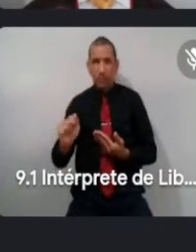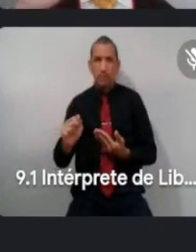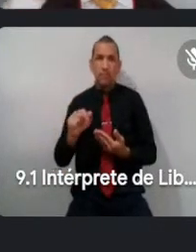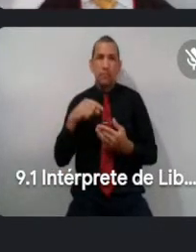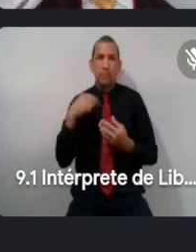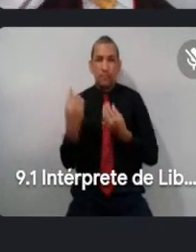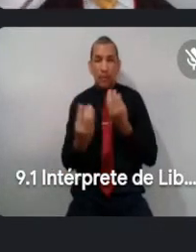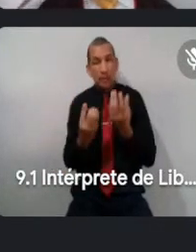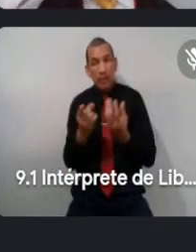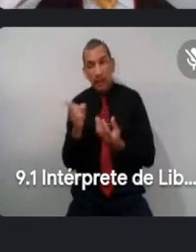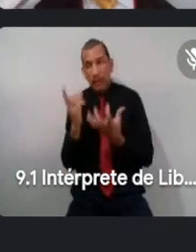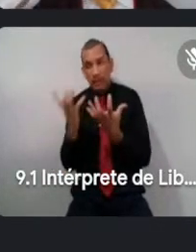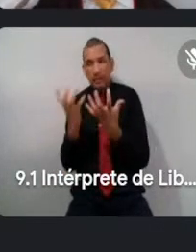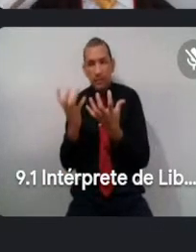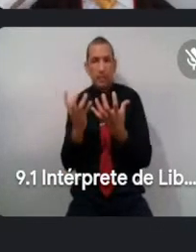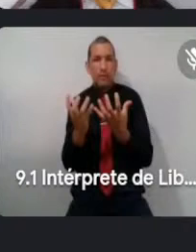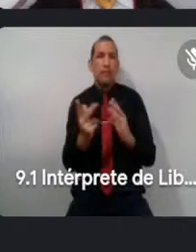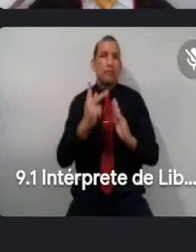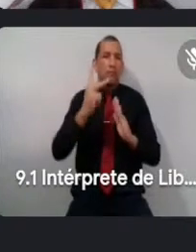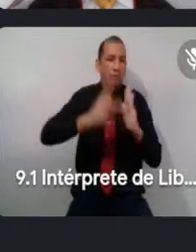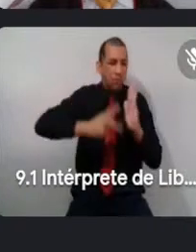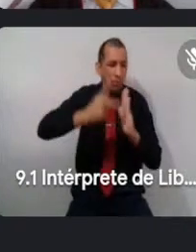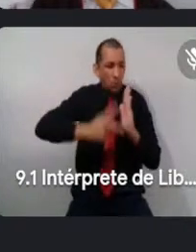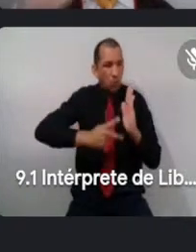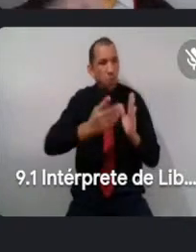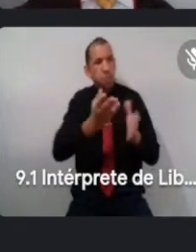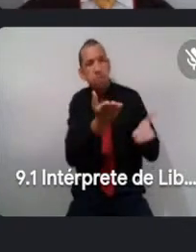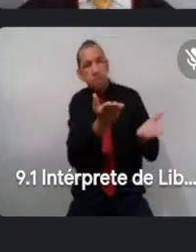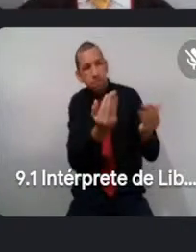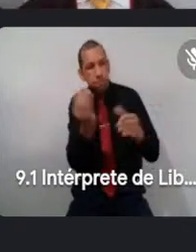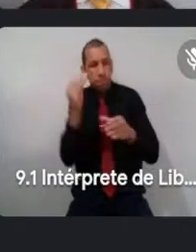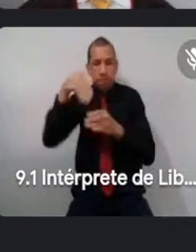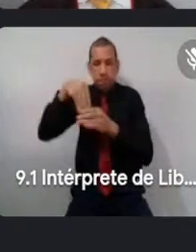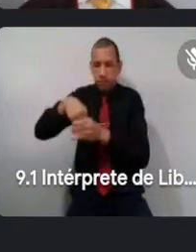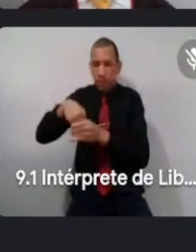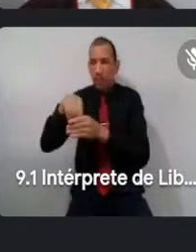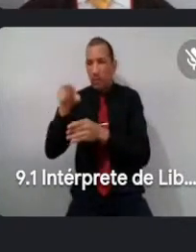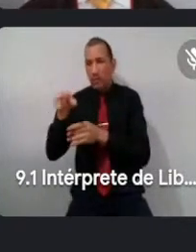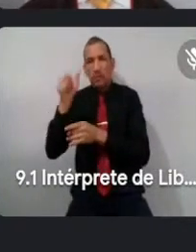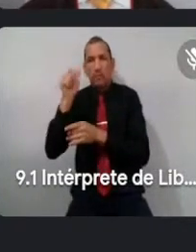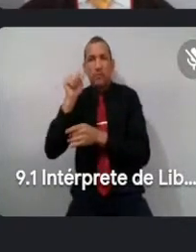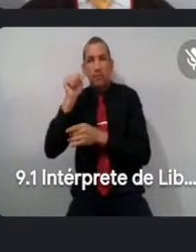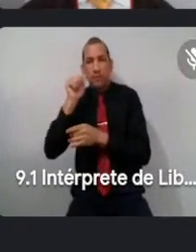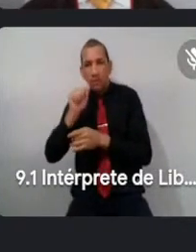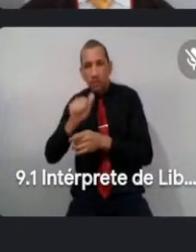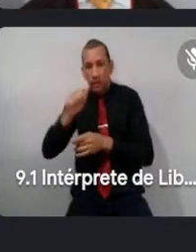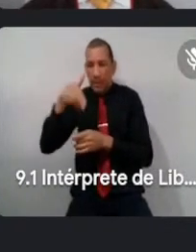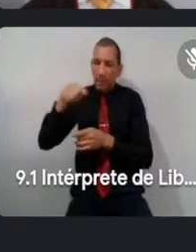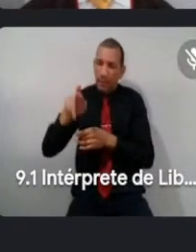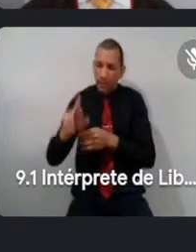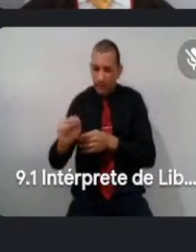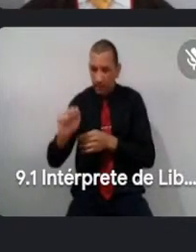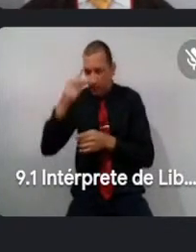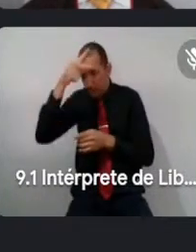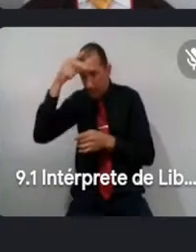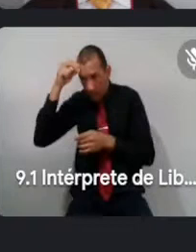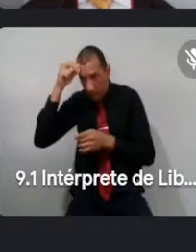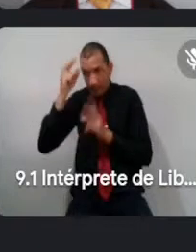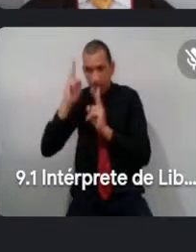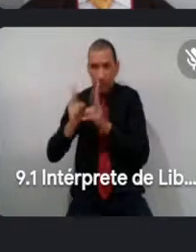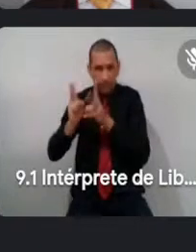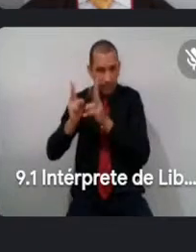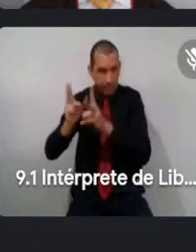seria angariar votos para seu projeto político de mantendo o poder a recorrente a Maria de Jesus então candidata a